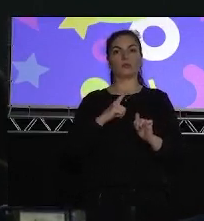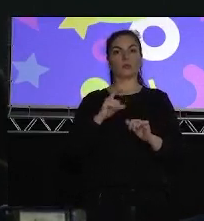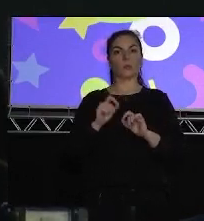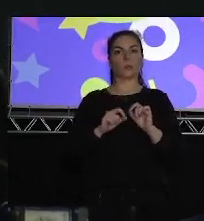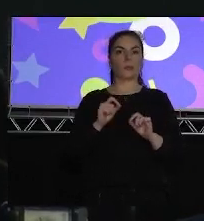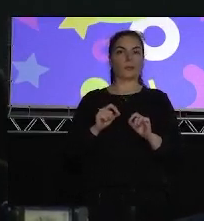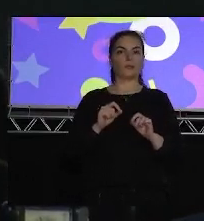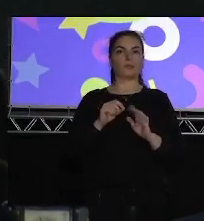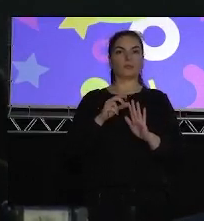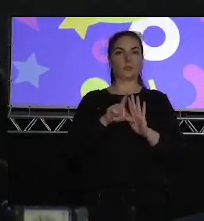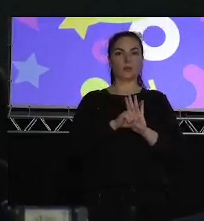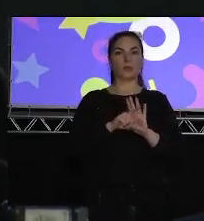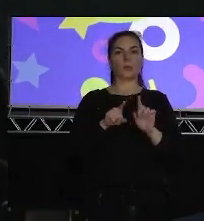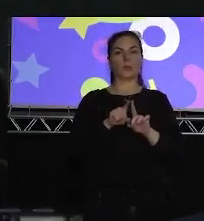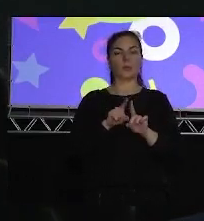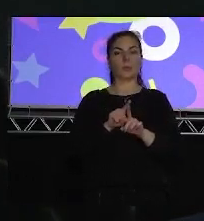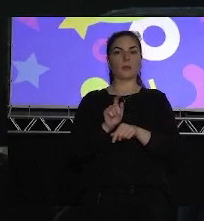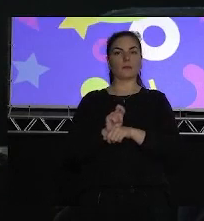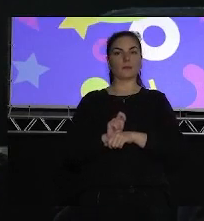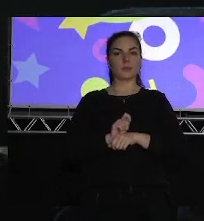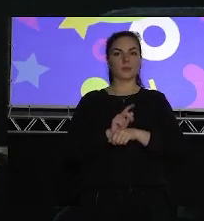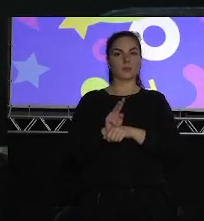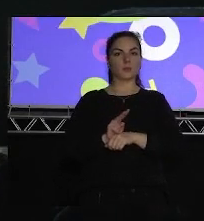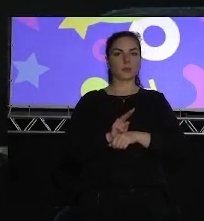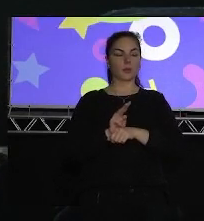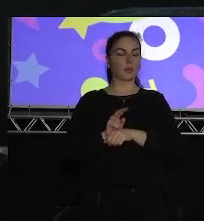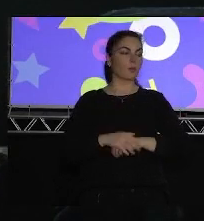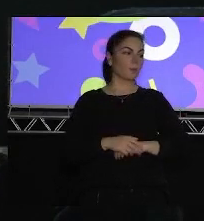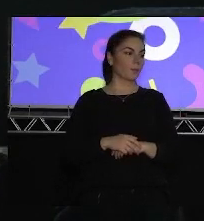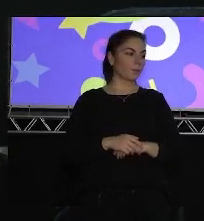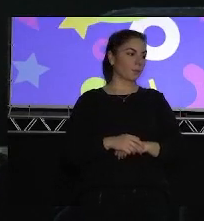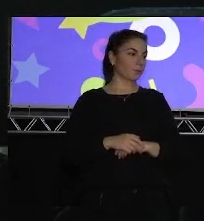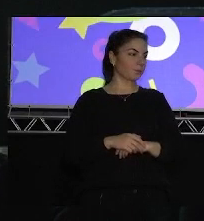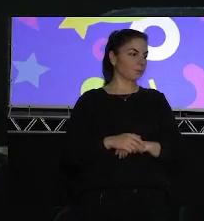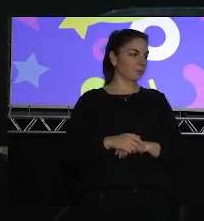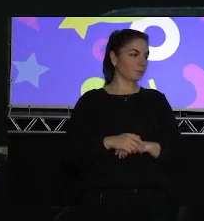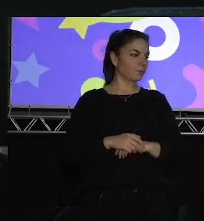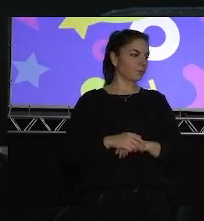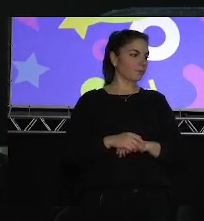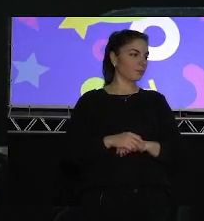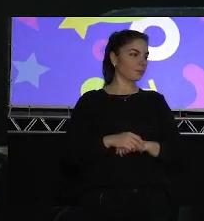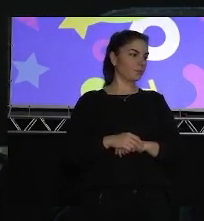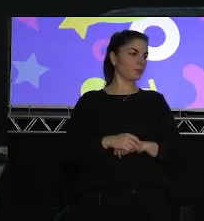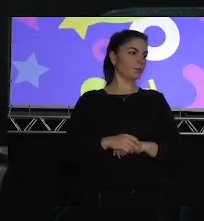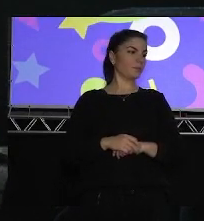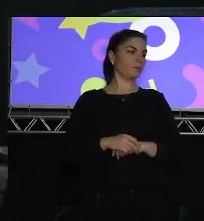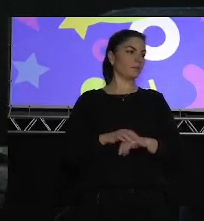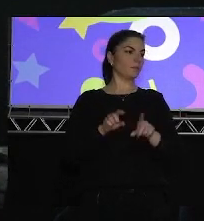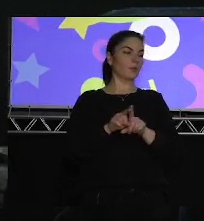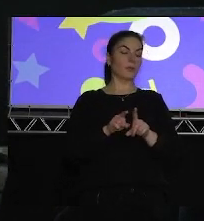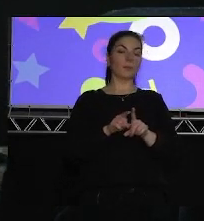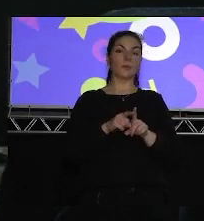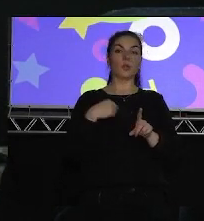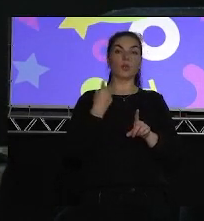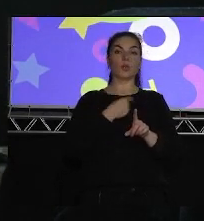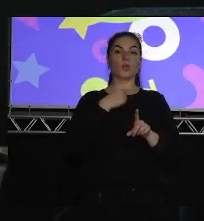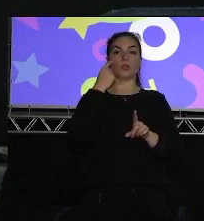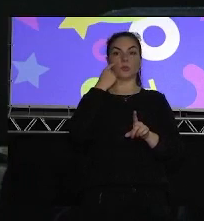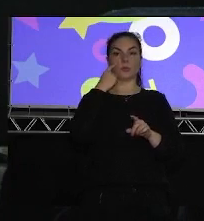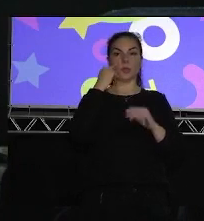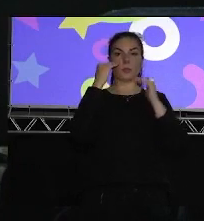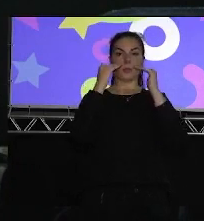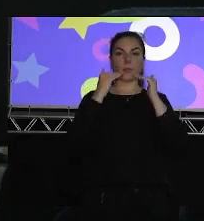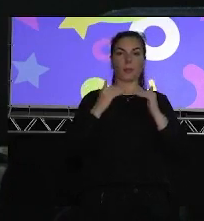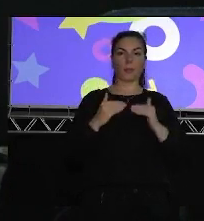fiscal, de várias áreas de negócio que estavam demandando para esse portfólio. A gente analisou e priorizou 20